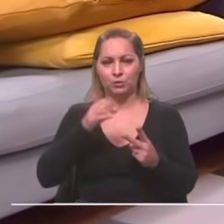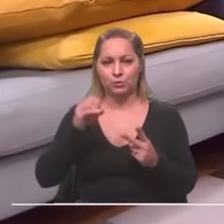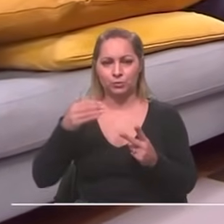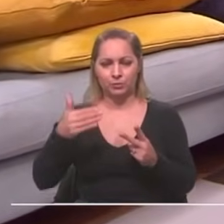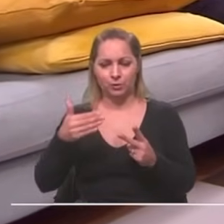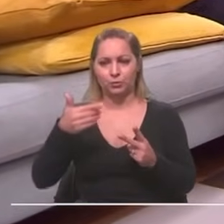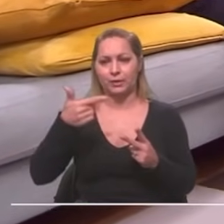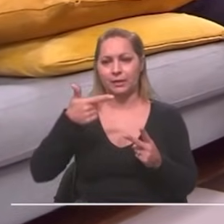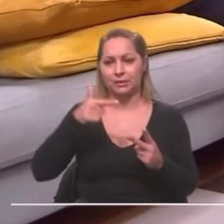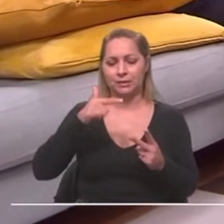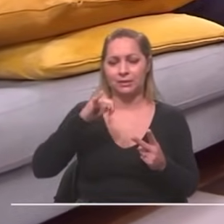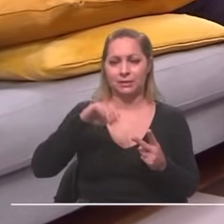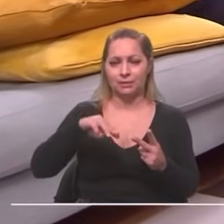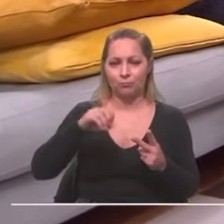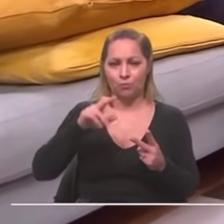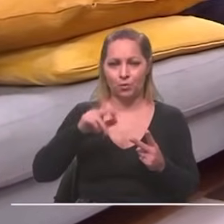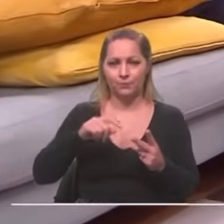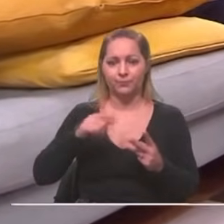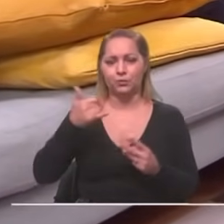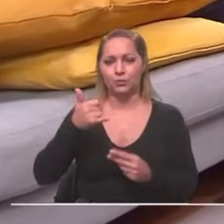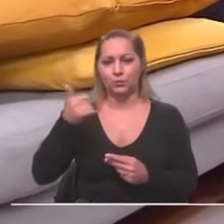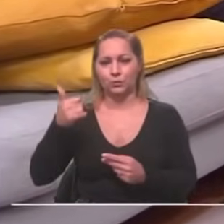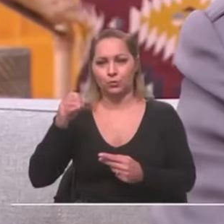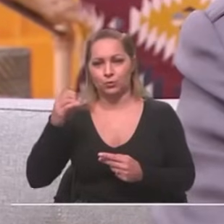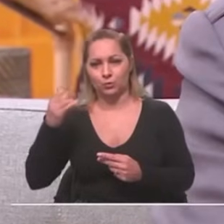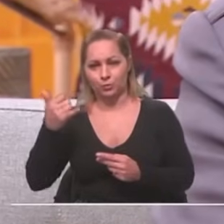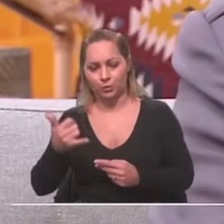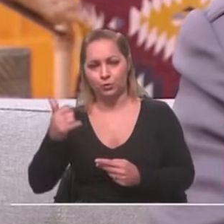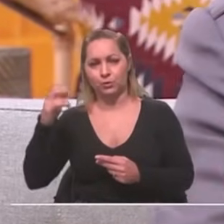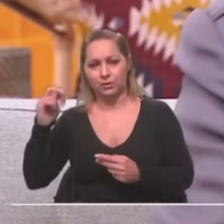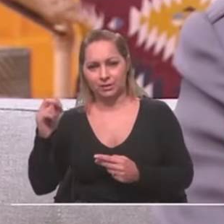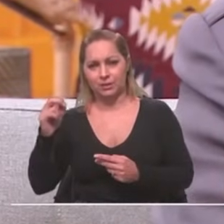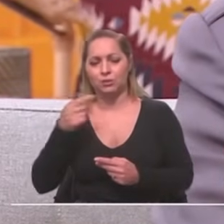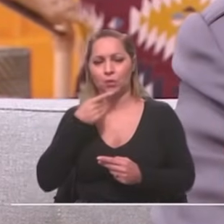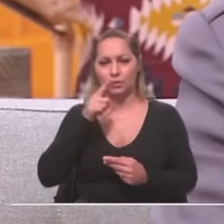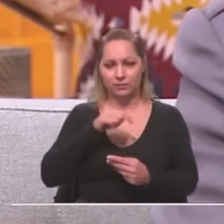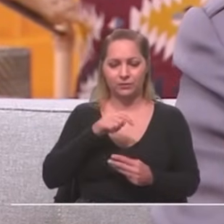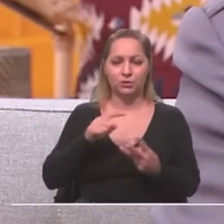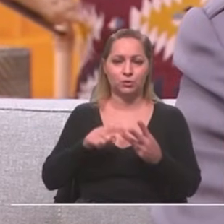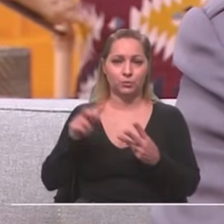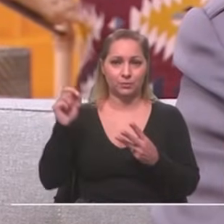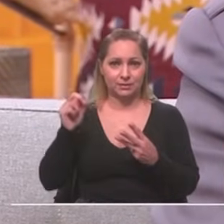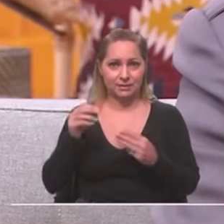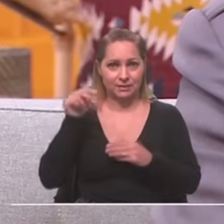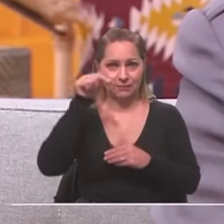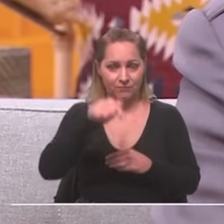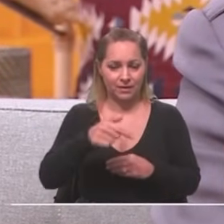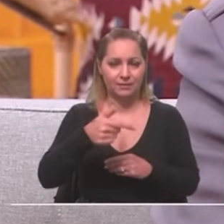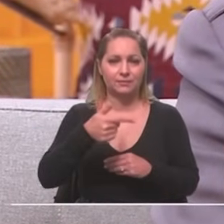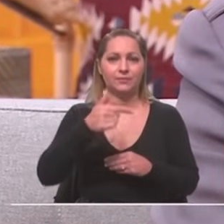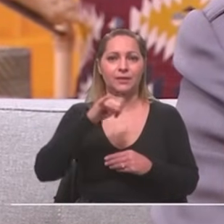em Timor e 2002, 2003 estive novamente em Timor, numa terceira missão. Depois...